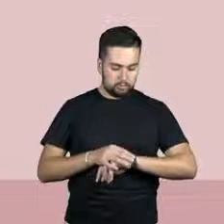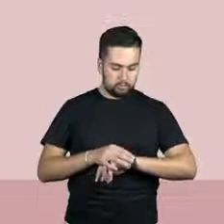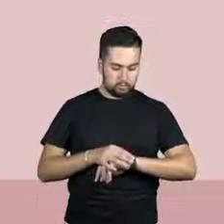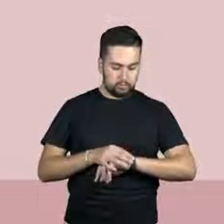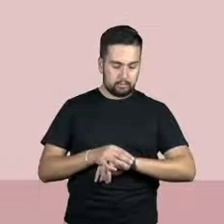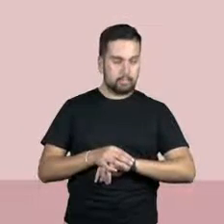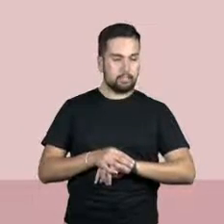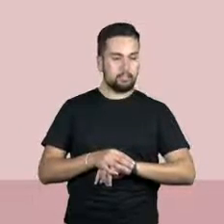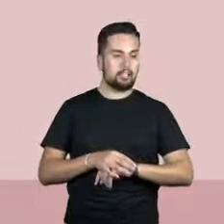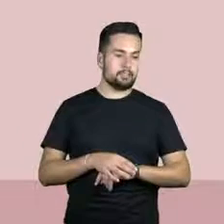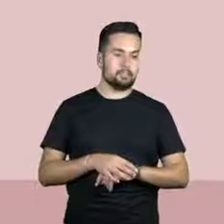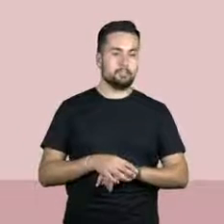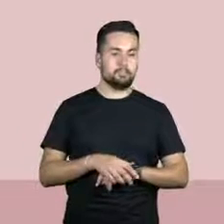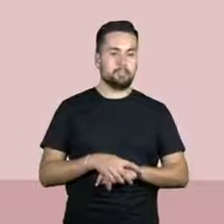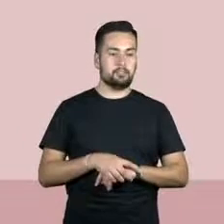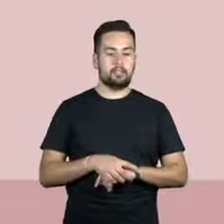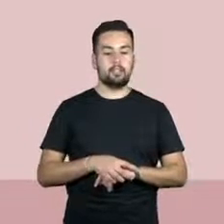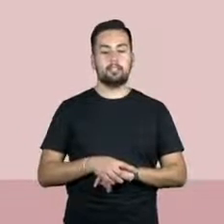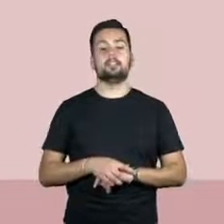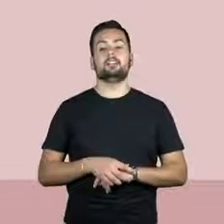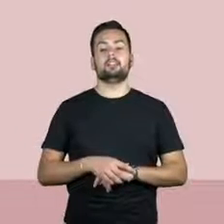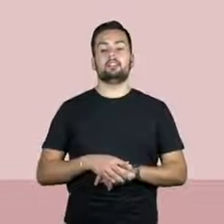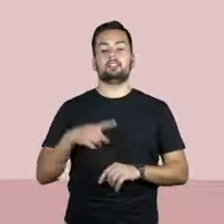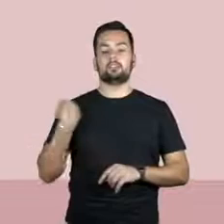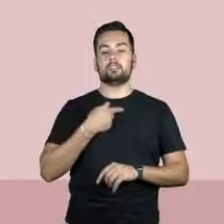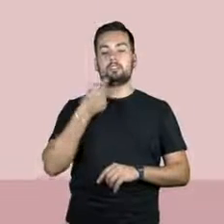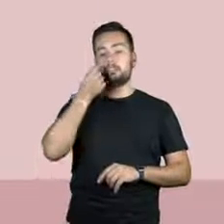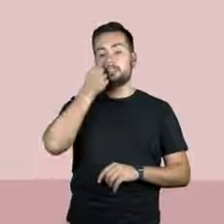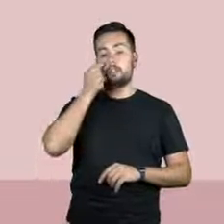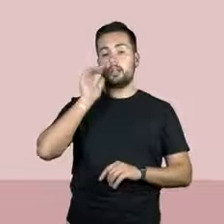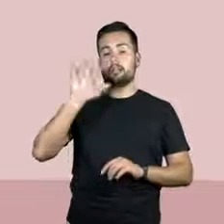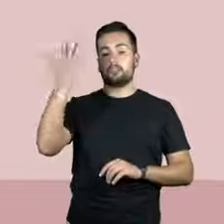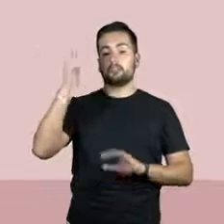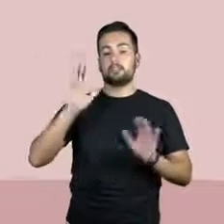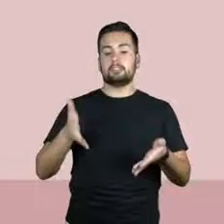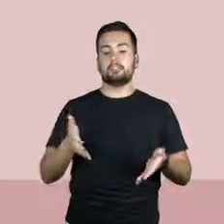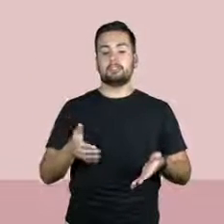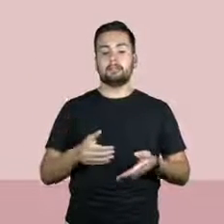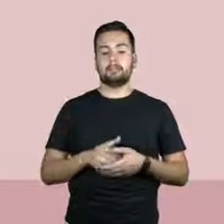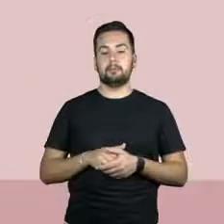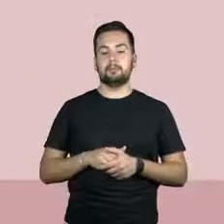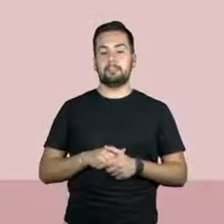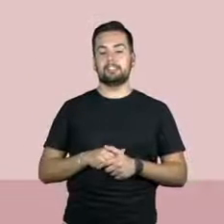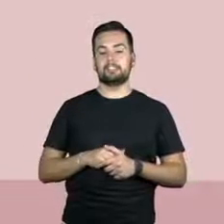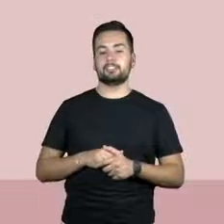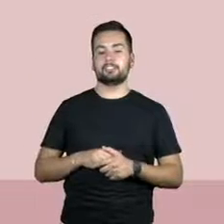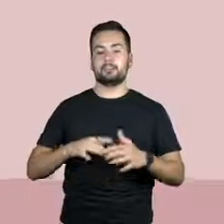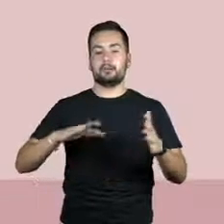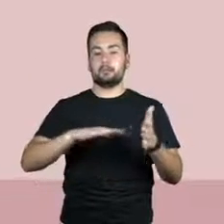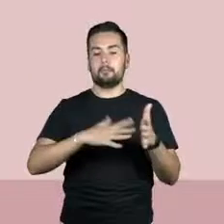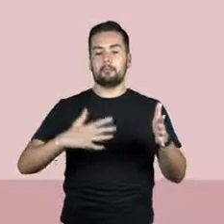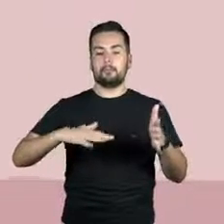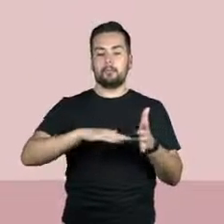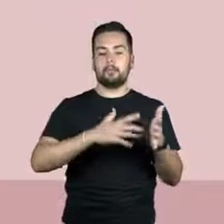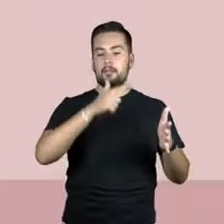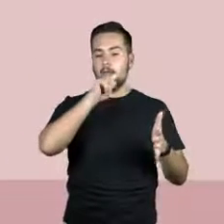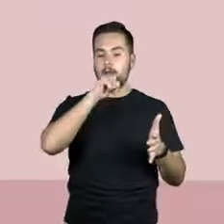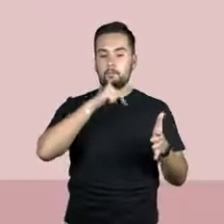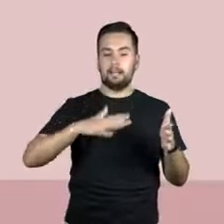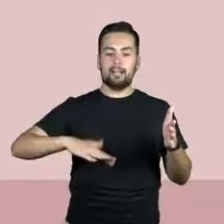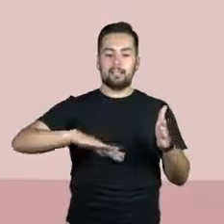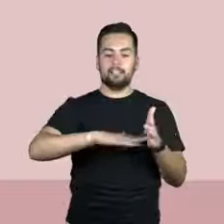como algo viscoso. Né, a gente já viu alguns acontecimentos disso, muito atrelados a barragens, né, quando o solo ele perde um pouco das